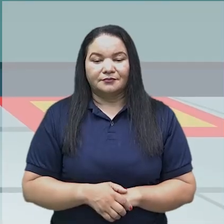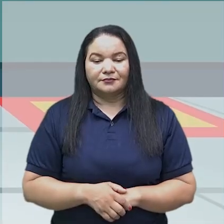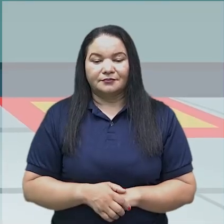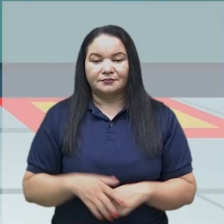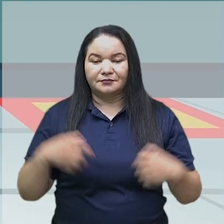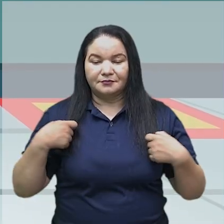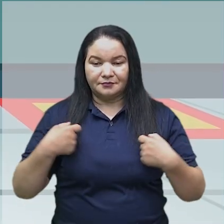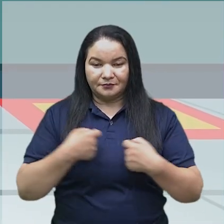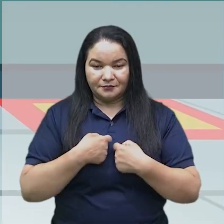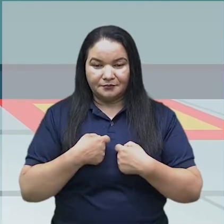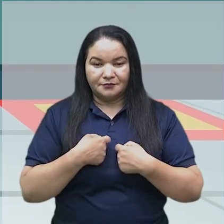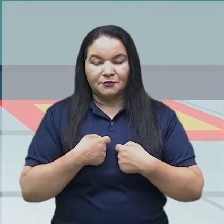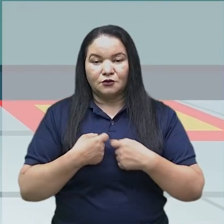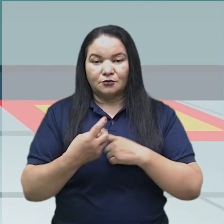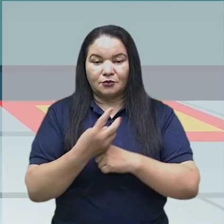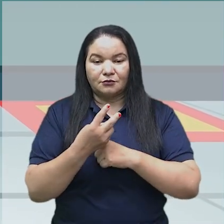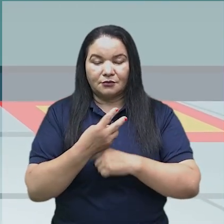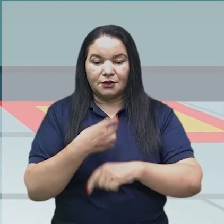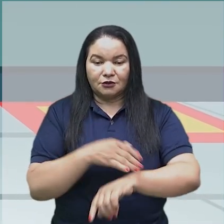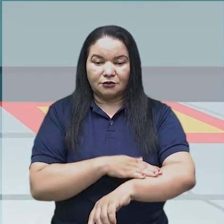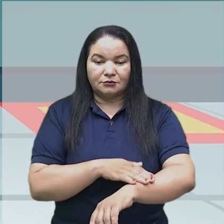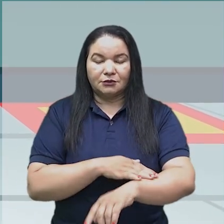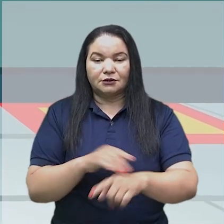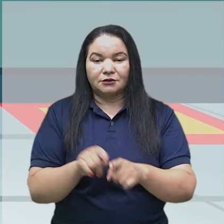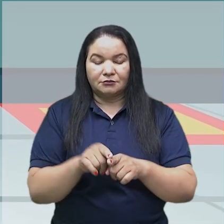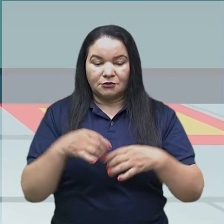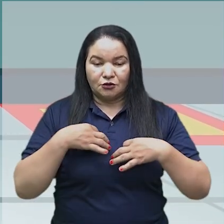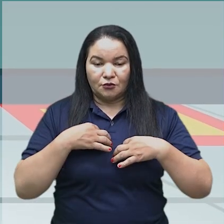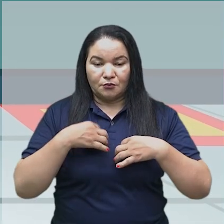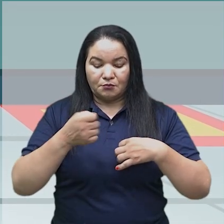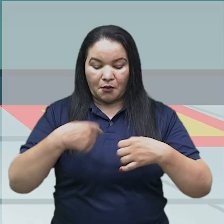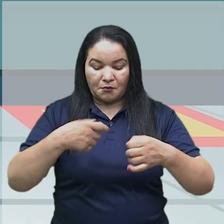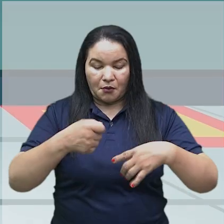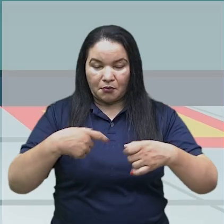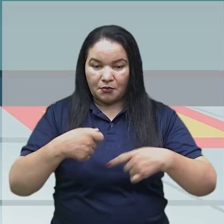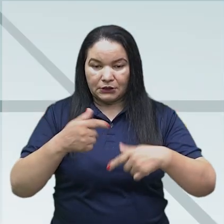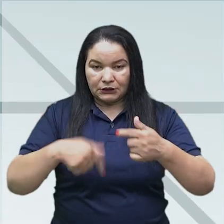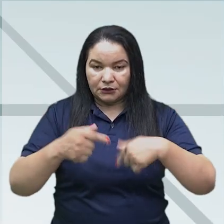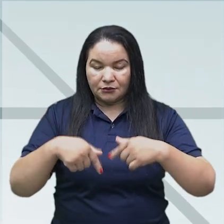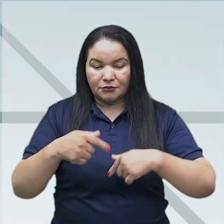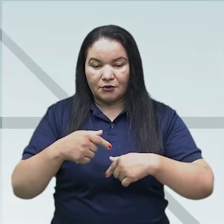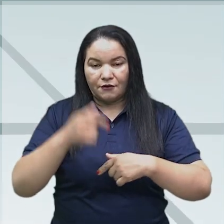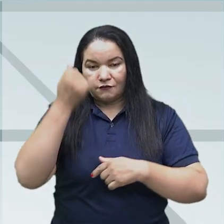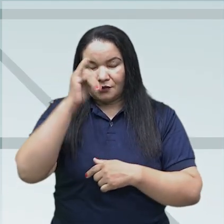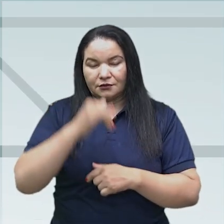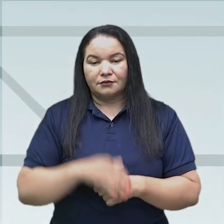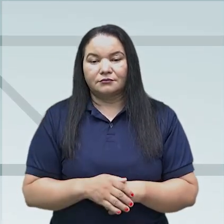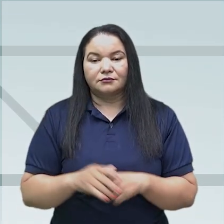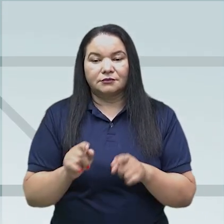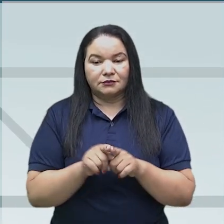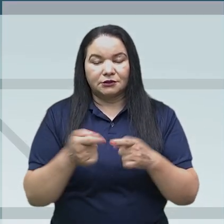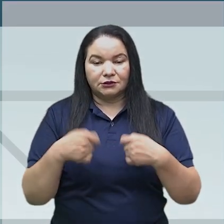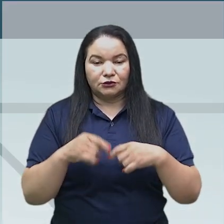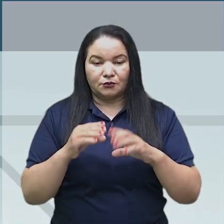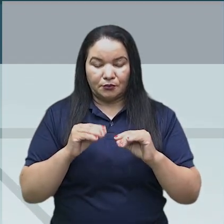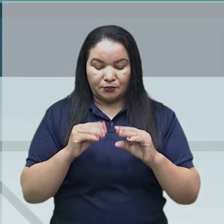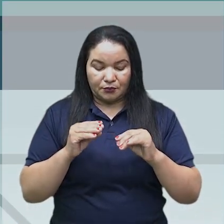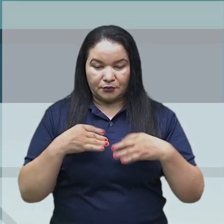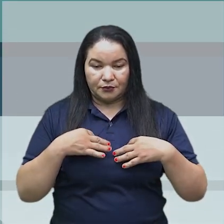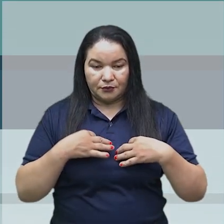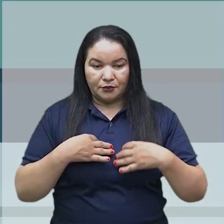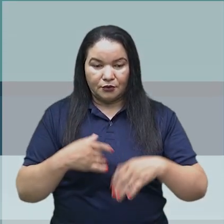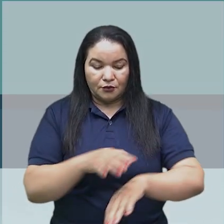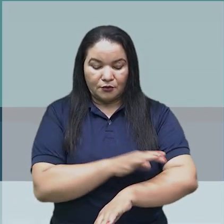O jaleco protege a pele e a roupa contra respingos de produtos químicos. Ele deve ser de algodão, com